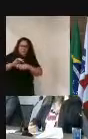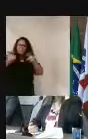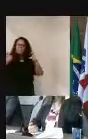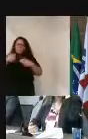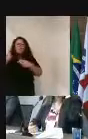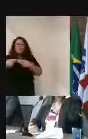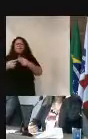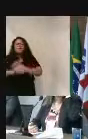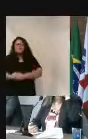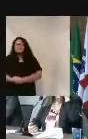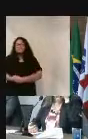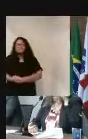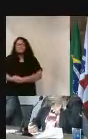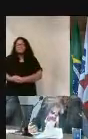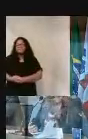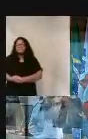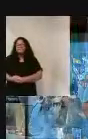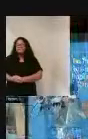11...